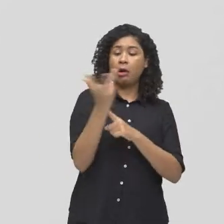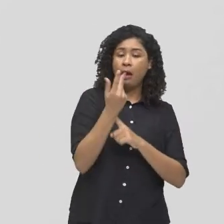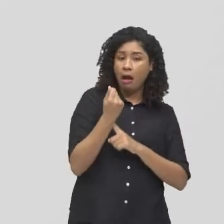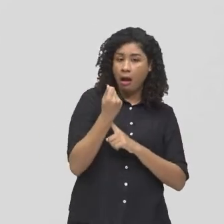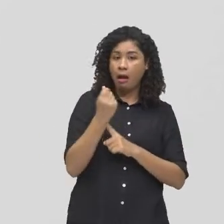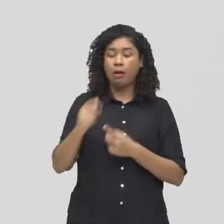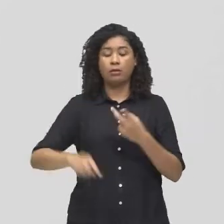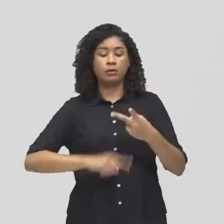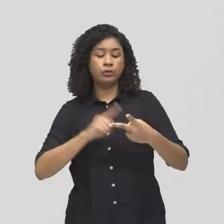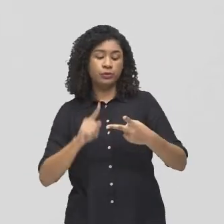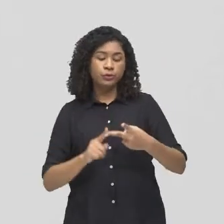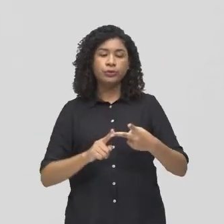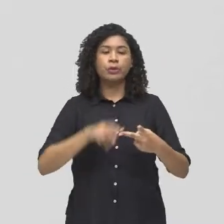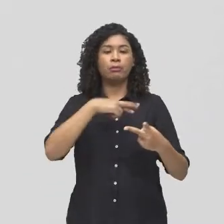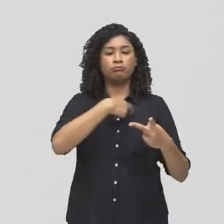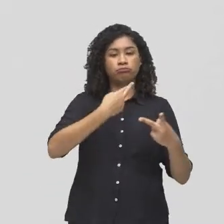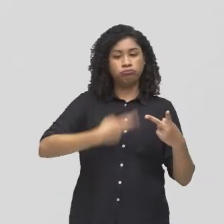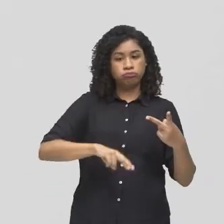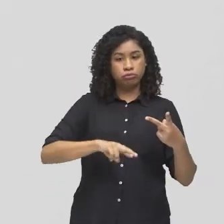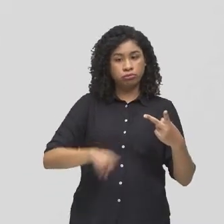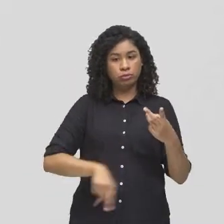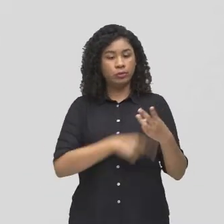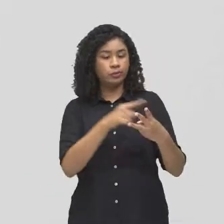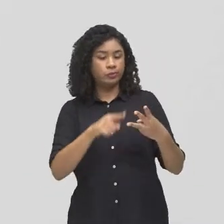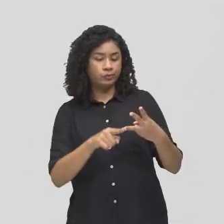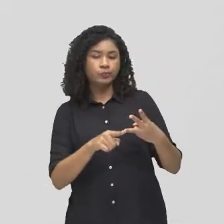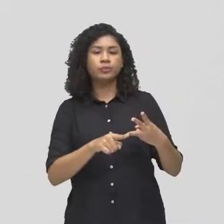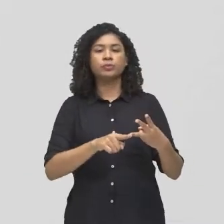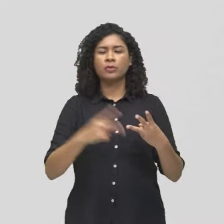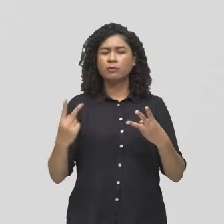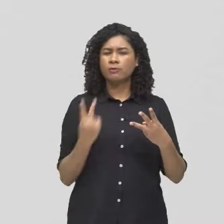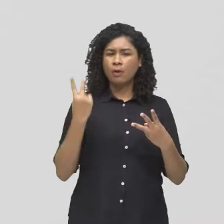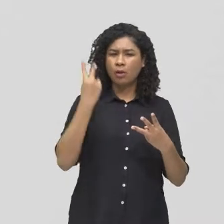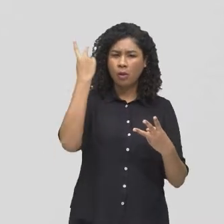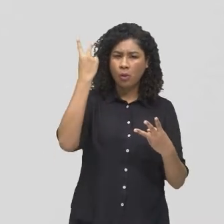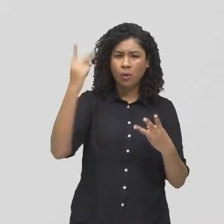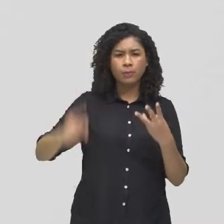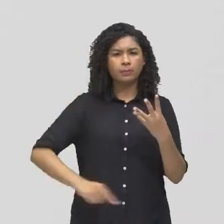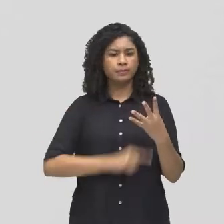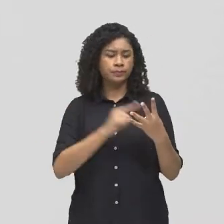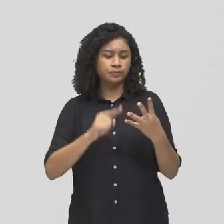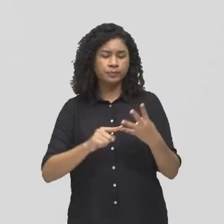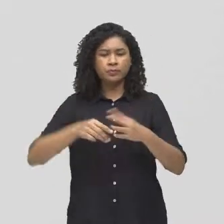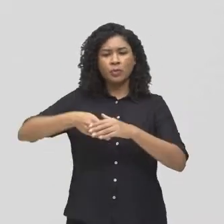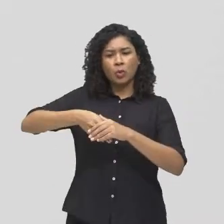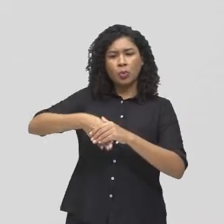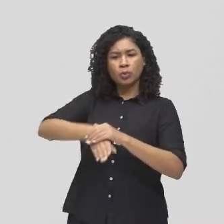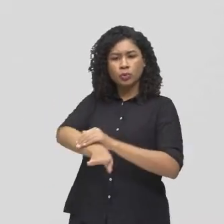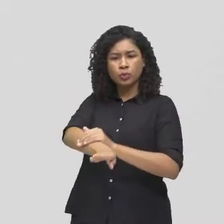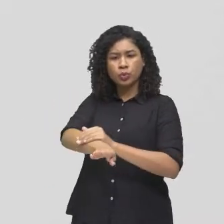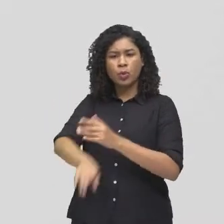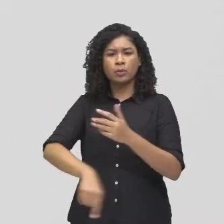valores, os costumes, as crenças, o folclore.